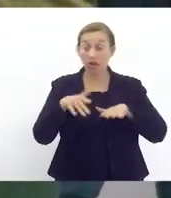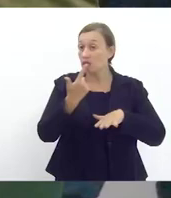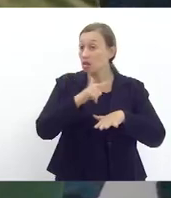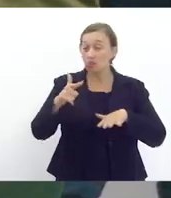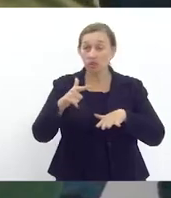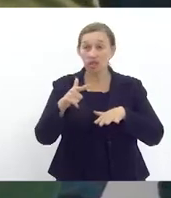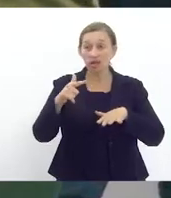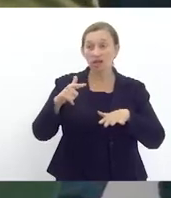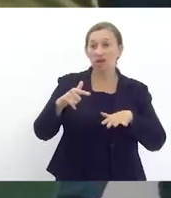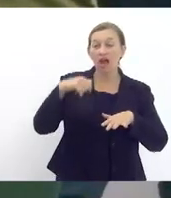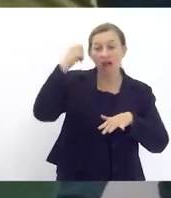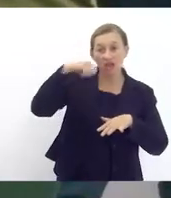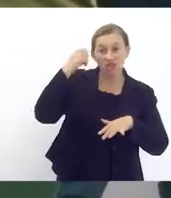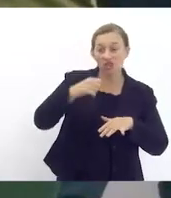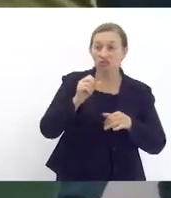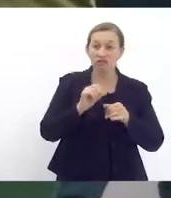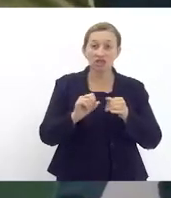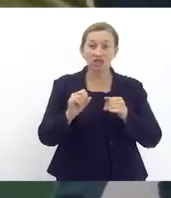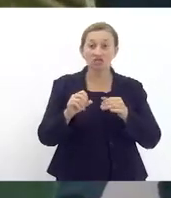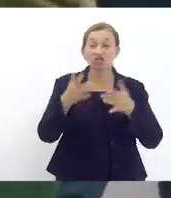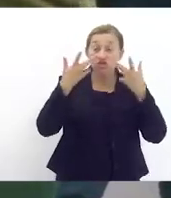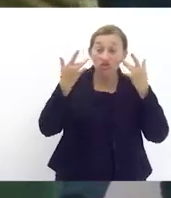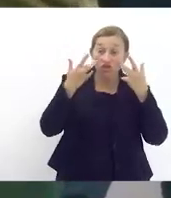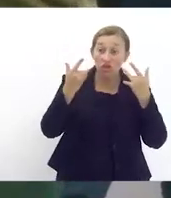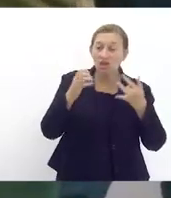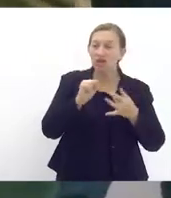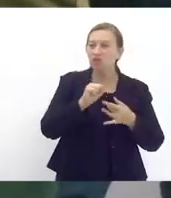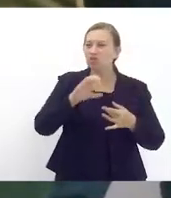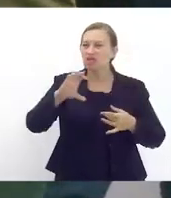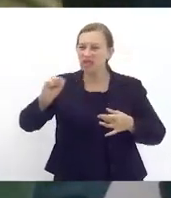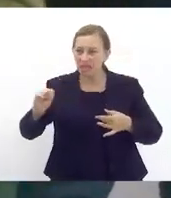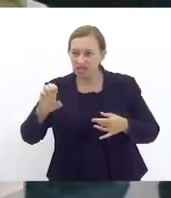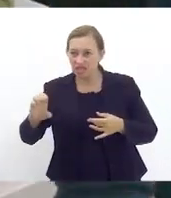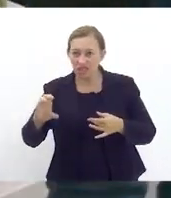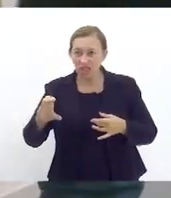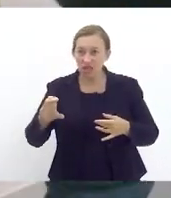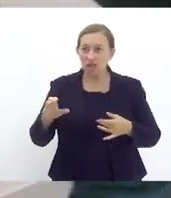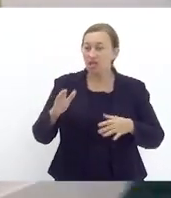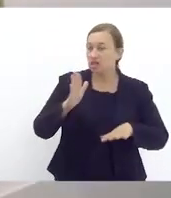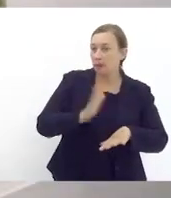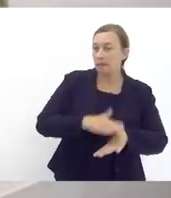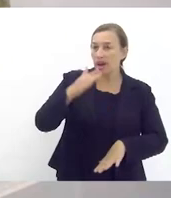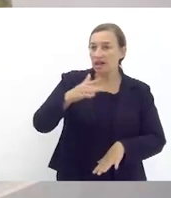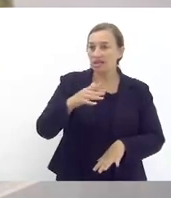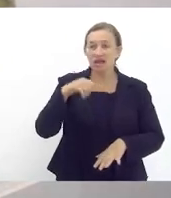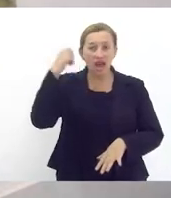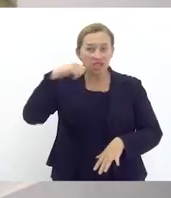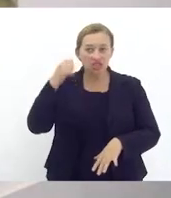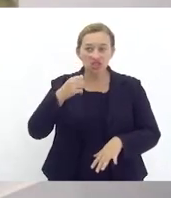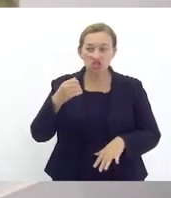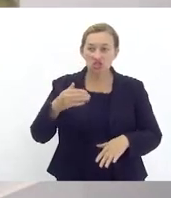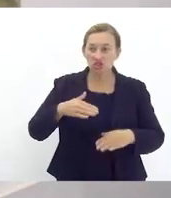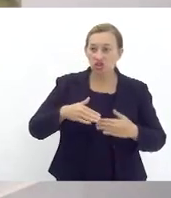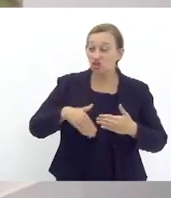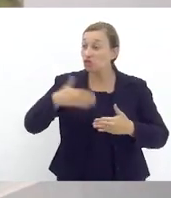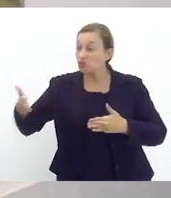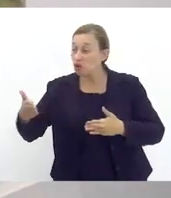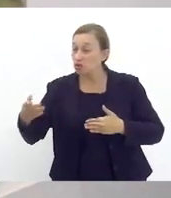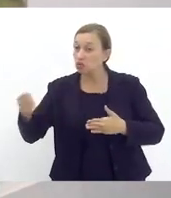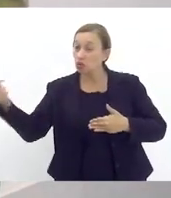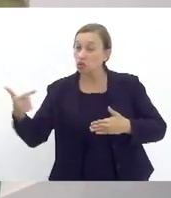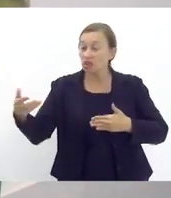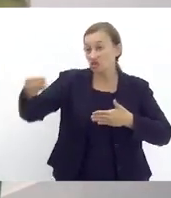tem artista local fazendo teatro no SESC de Jacarepaguá tem mais artistas de fora de Jacarepaguá do que é de dentro Então